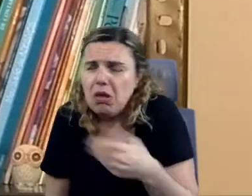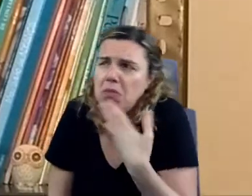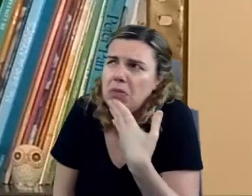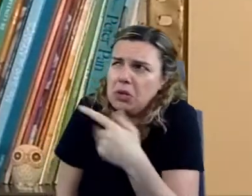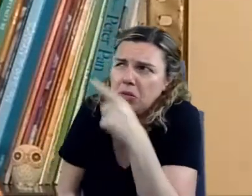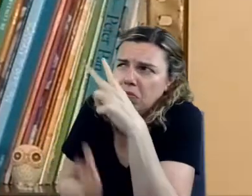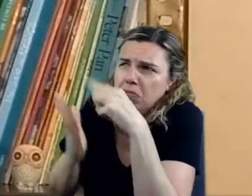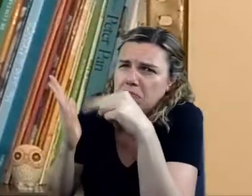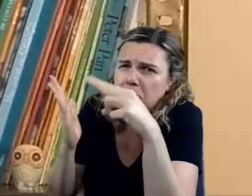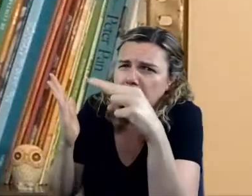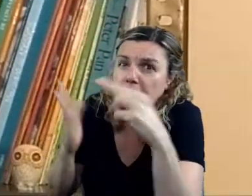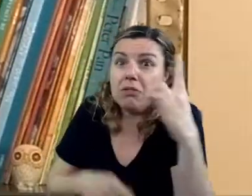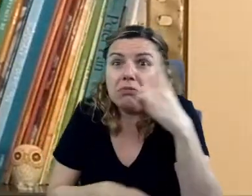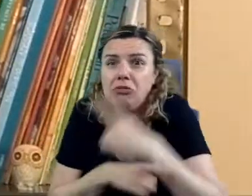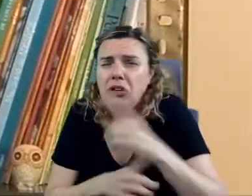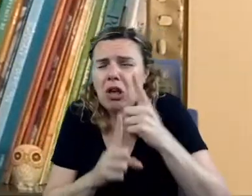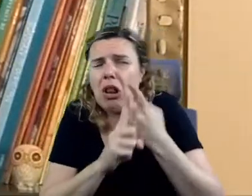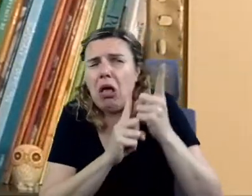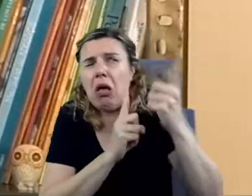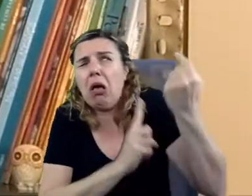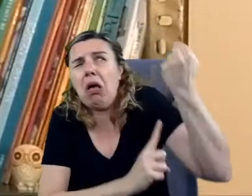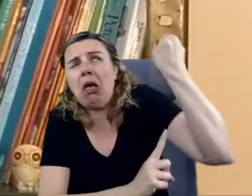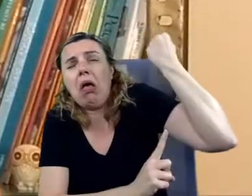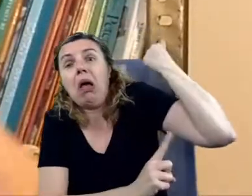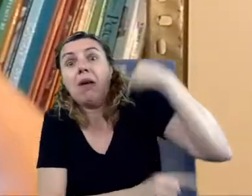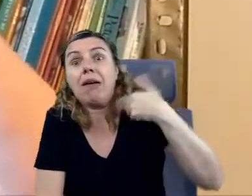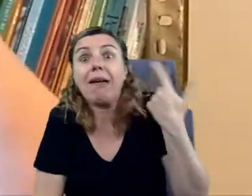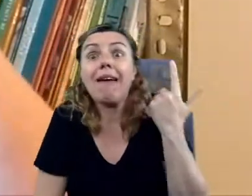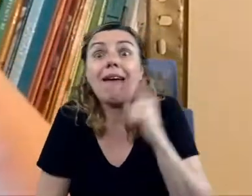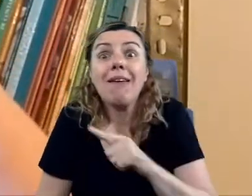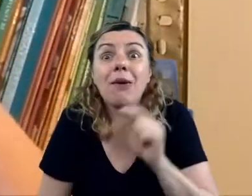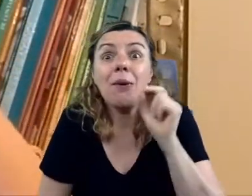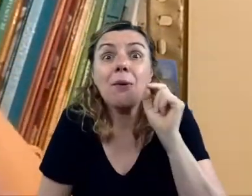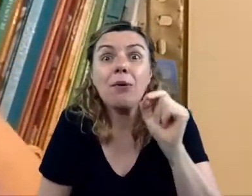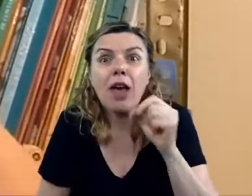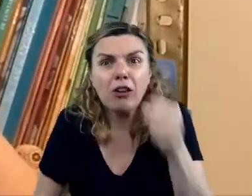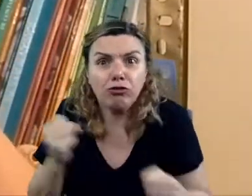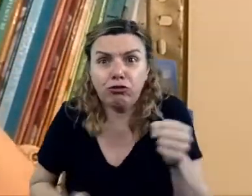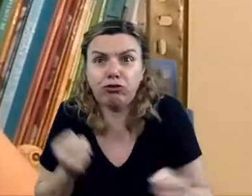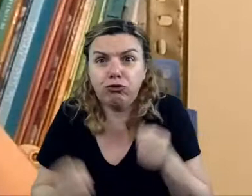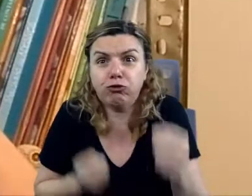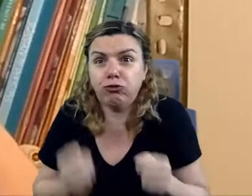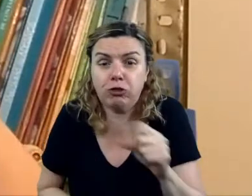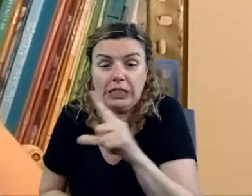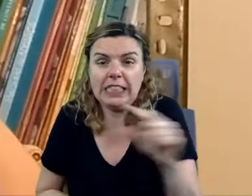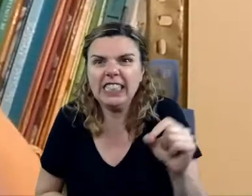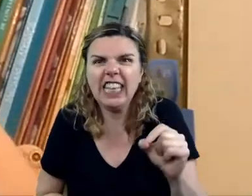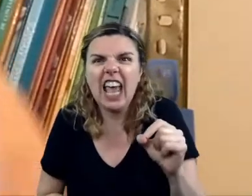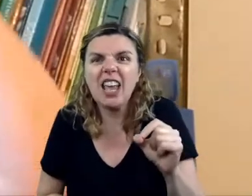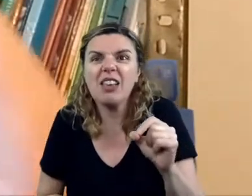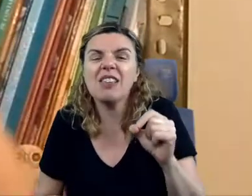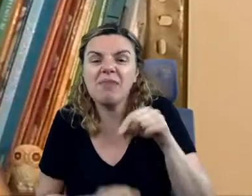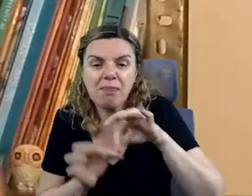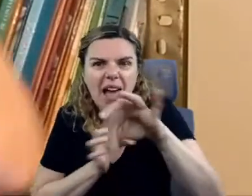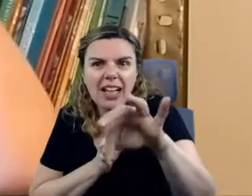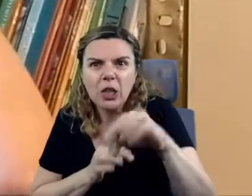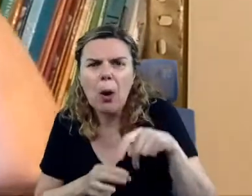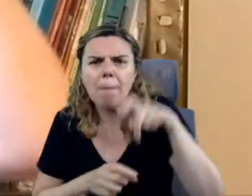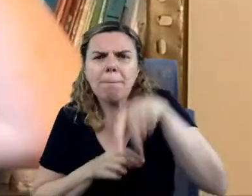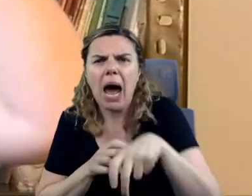ranzinza, pediu-me que pintasse aquele dia tão distante em que ganhou a corrida de 100 metros com barreiras.